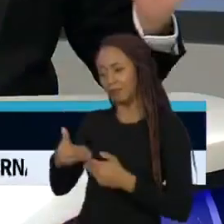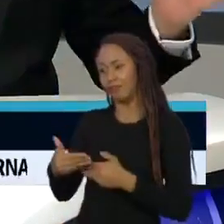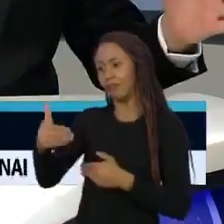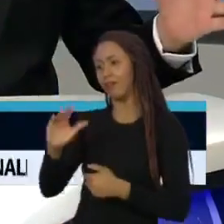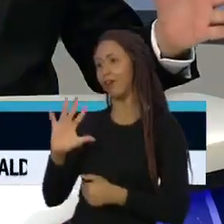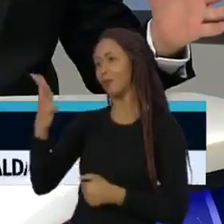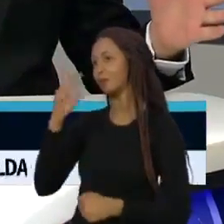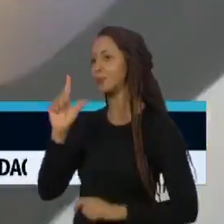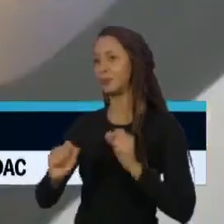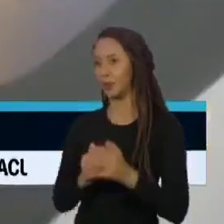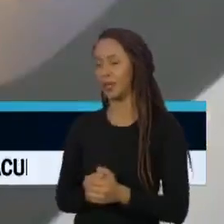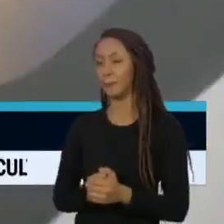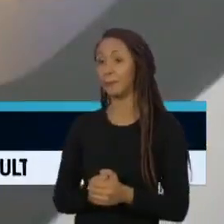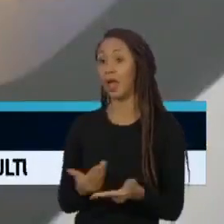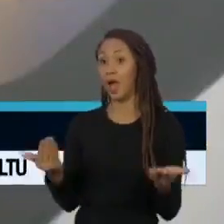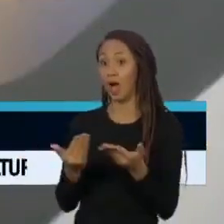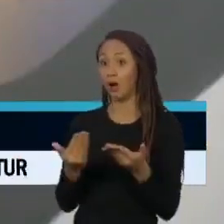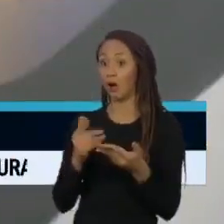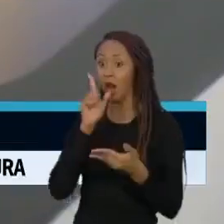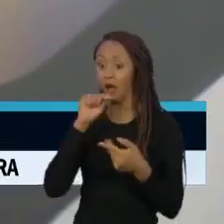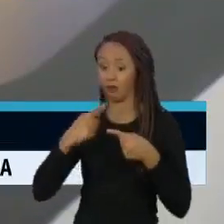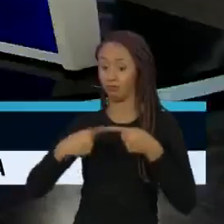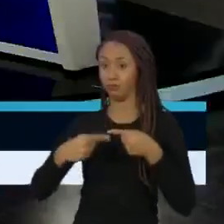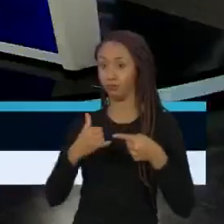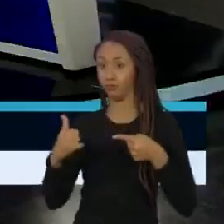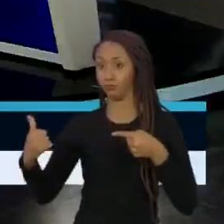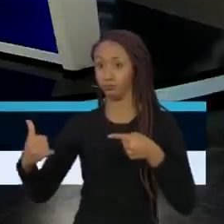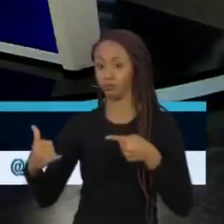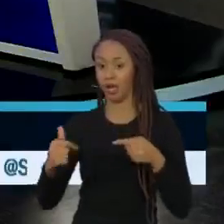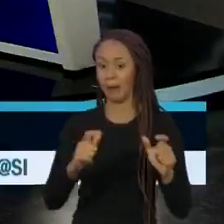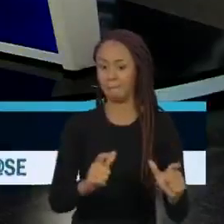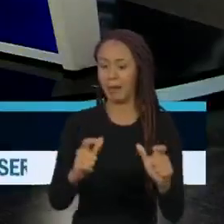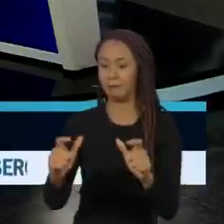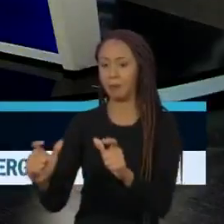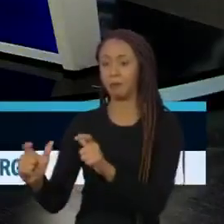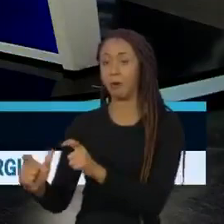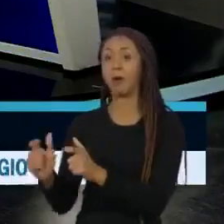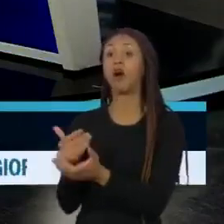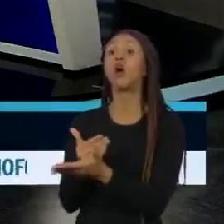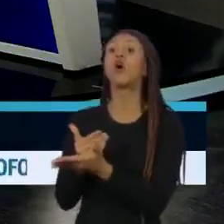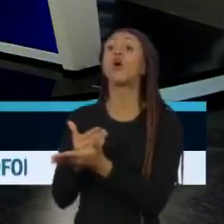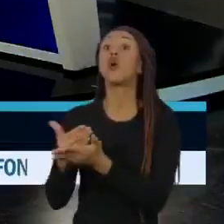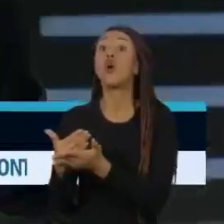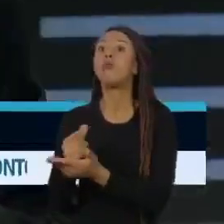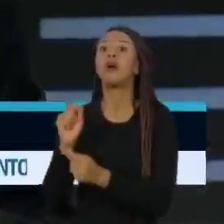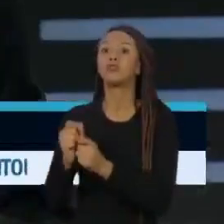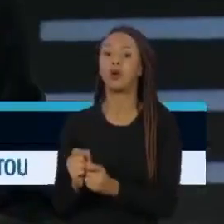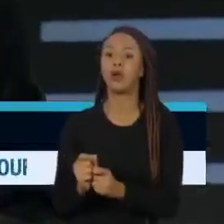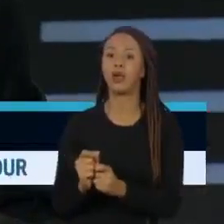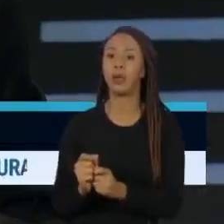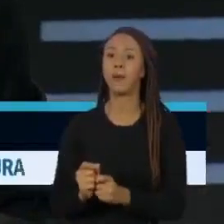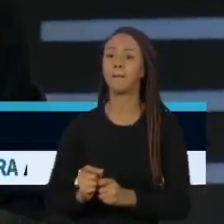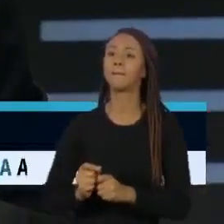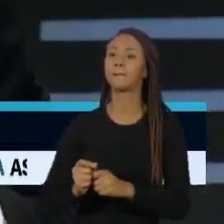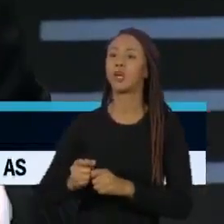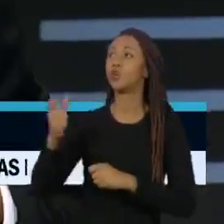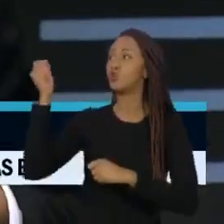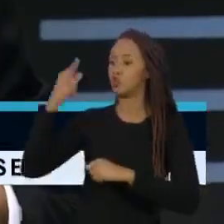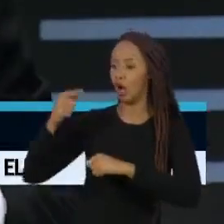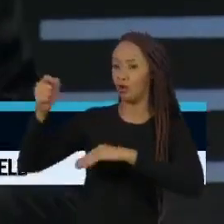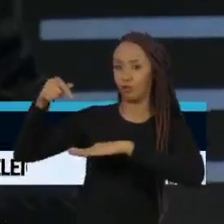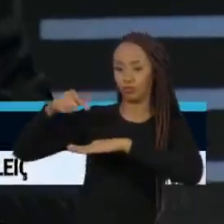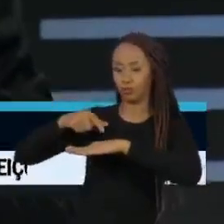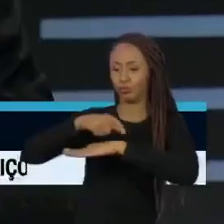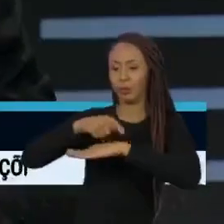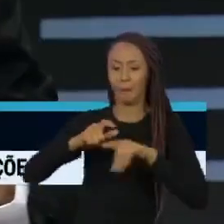os reservatórios das hidrelétricas vão começar a ser ocupados por energia solar flutuante os painéis flutuantes que